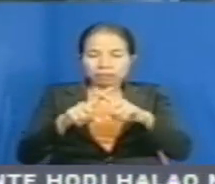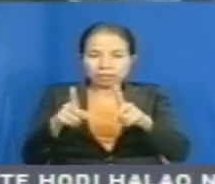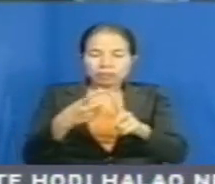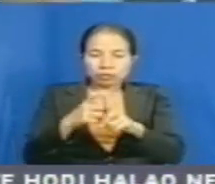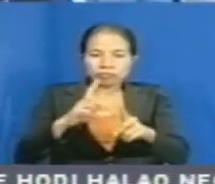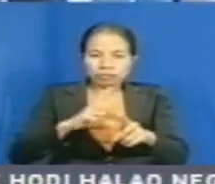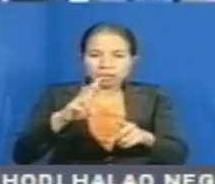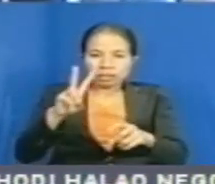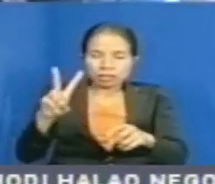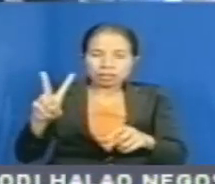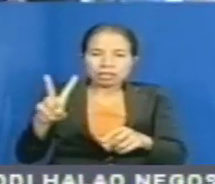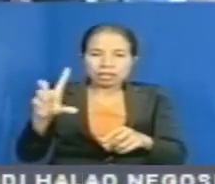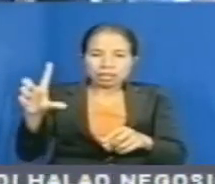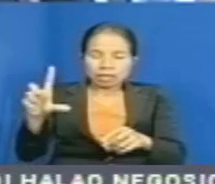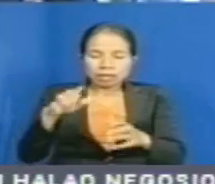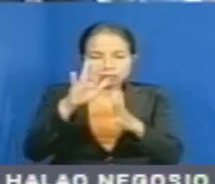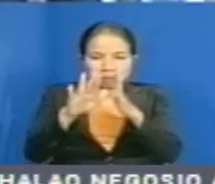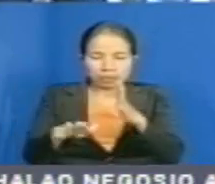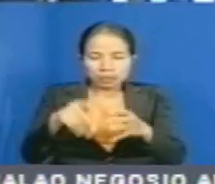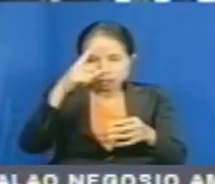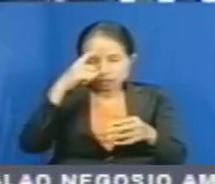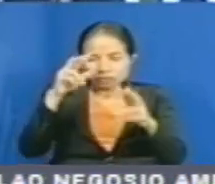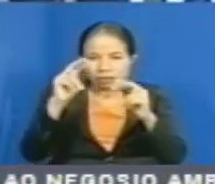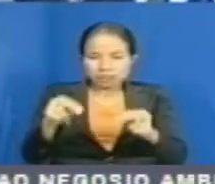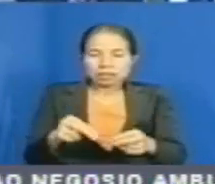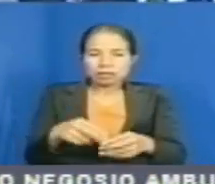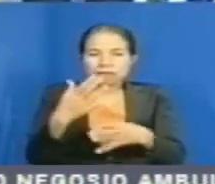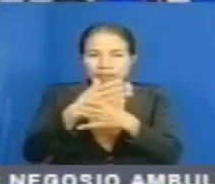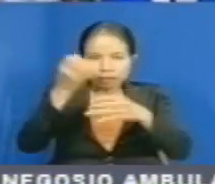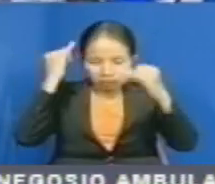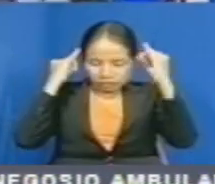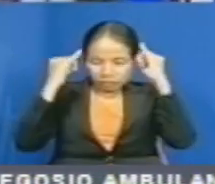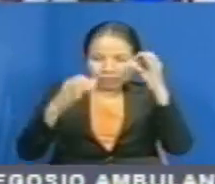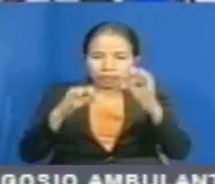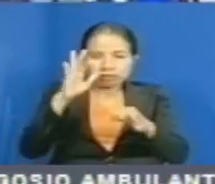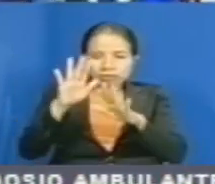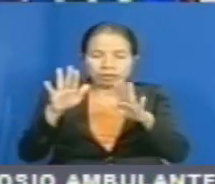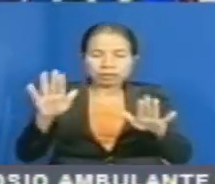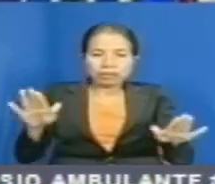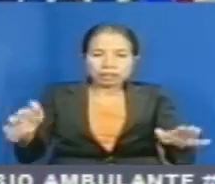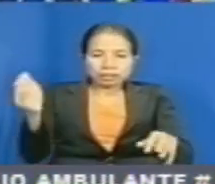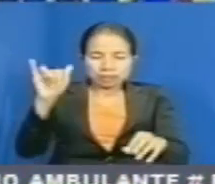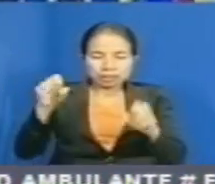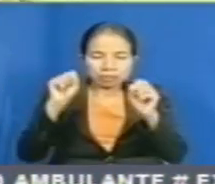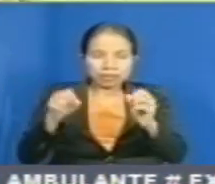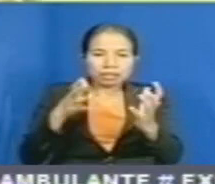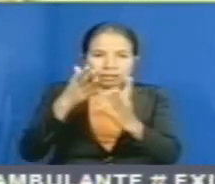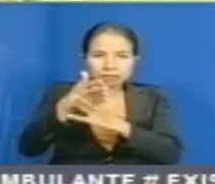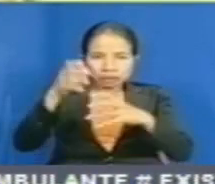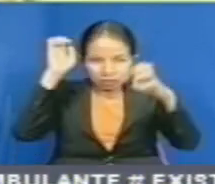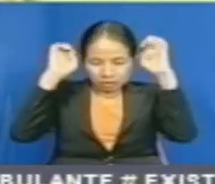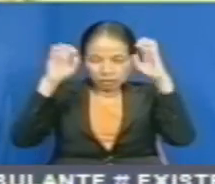Bercoli menos tebes. Tambané precisa socialização, no nela barik sira bele acesso ba educação. Quando